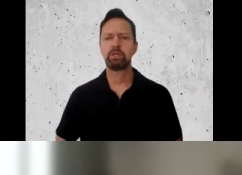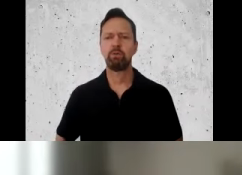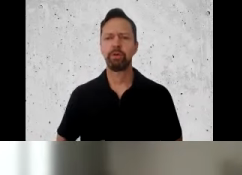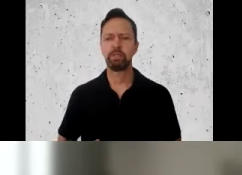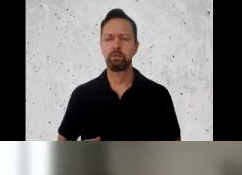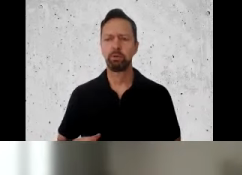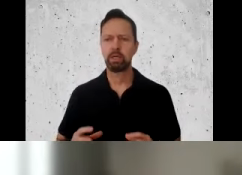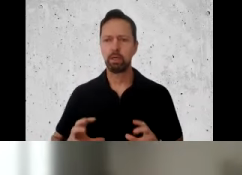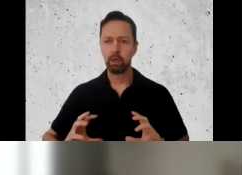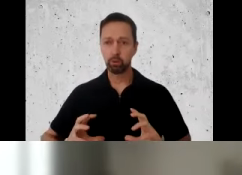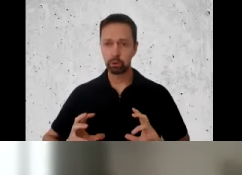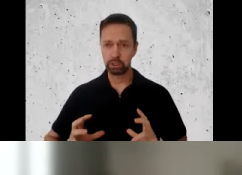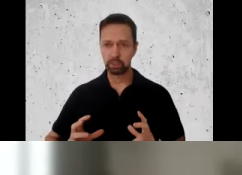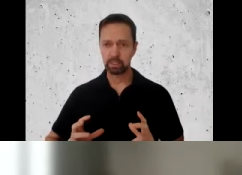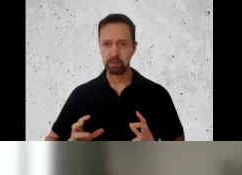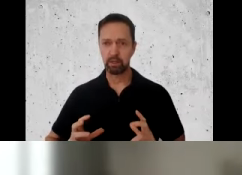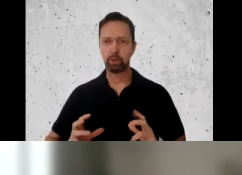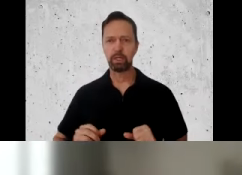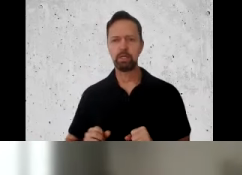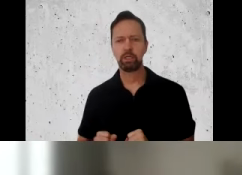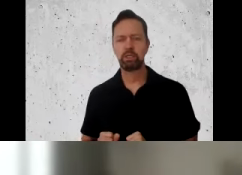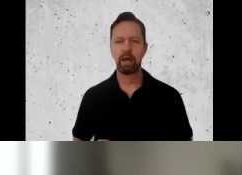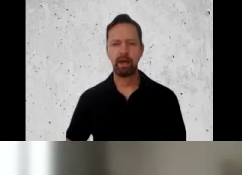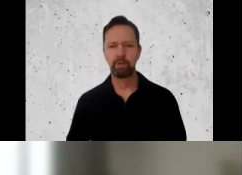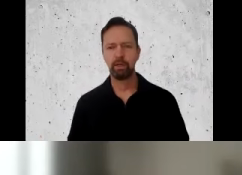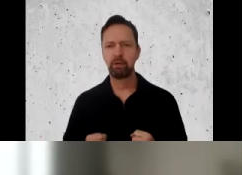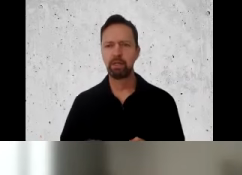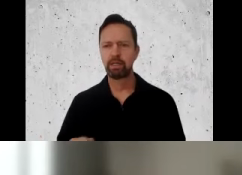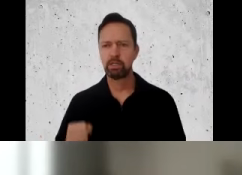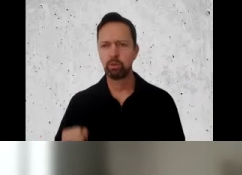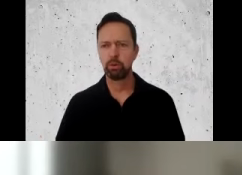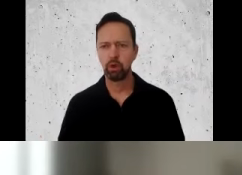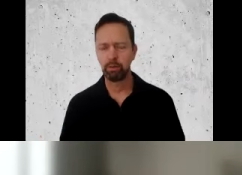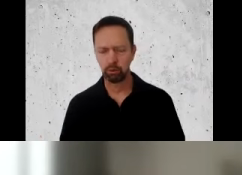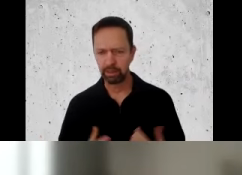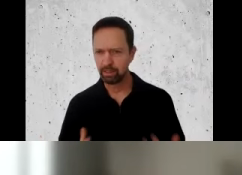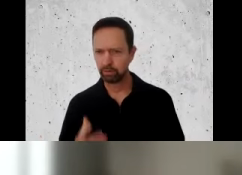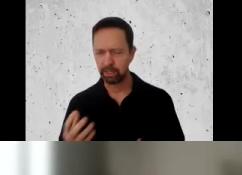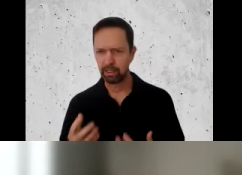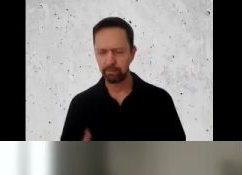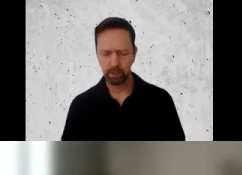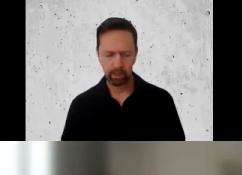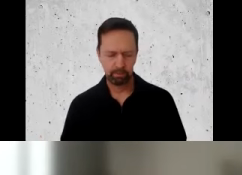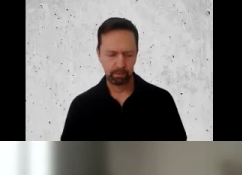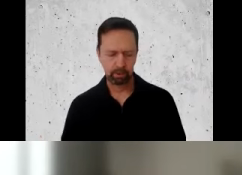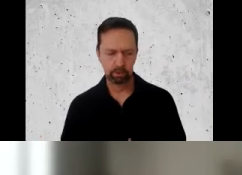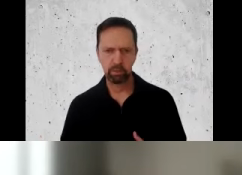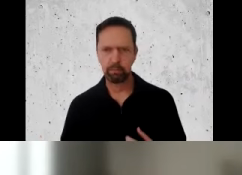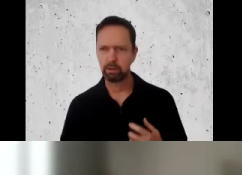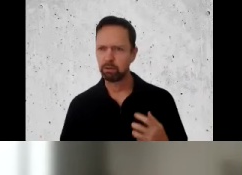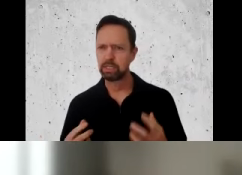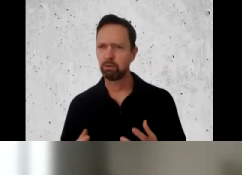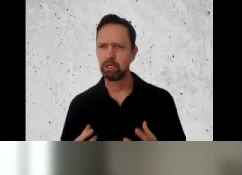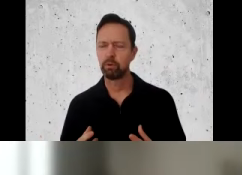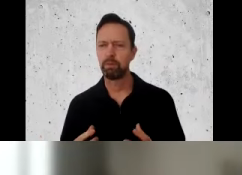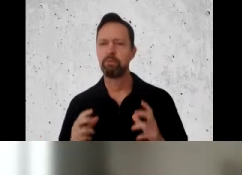já tinha se convencido que custos de transação era importante. Tinha uma época, eu tentei até descobrir o nome do livro dele, que eu não consigo me